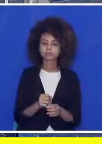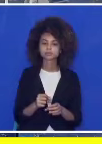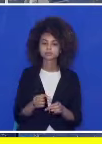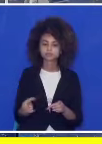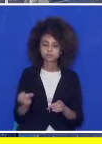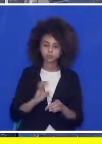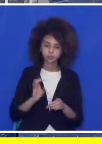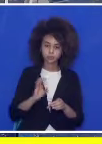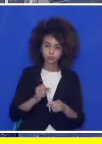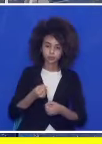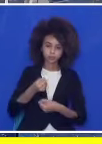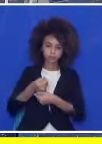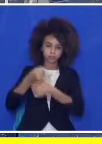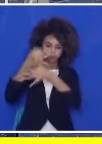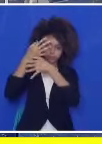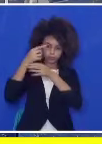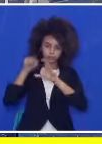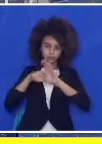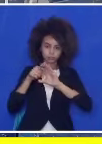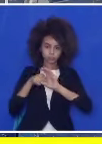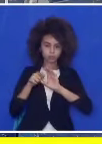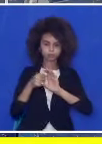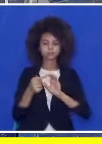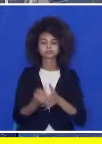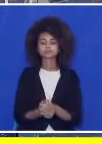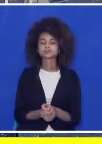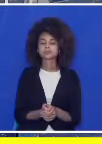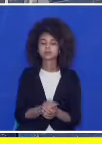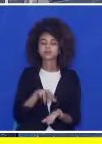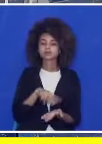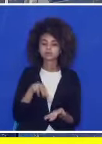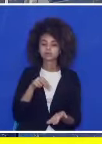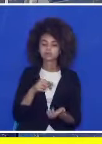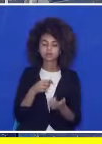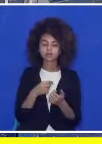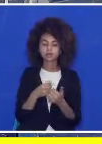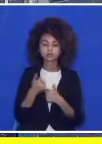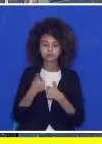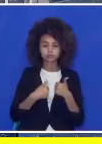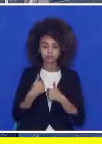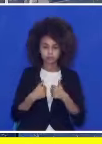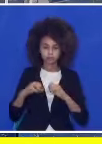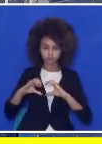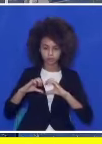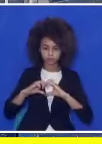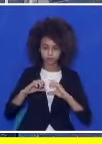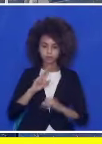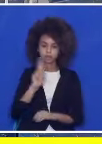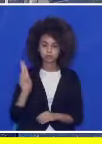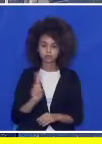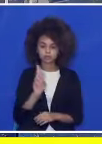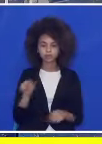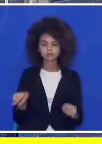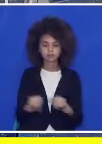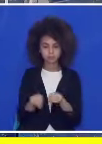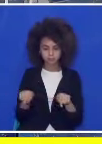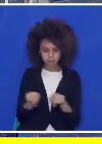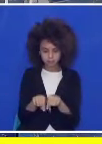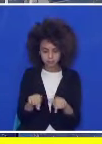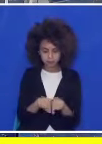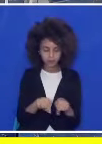e colocando-as no suporte em cima do mesmo globo. Para o sorteio do time do coração,